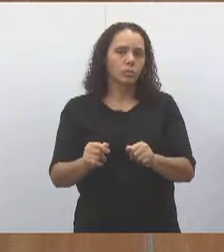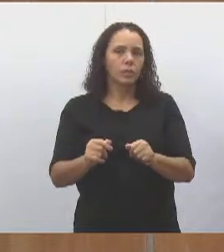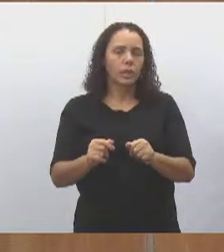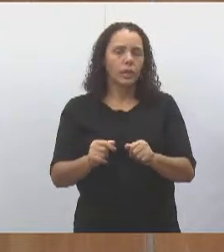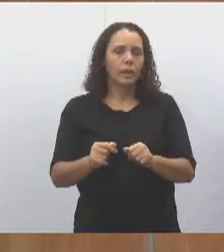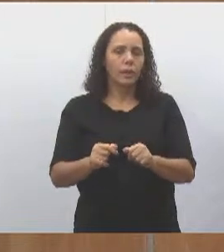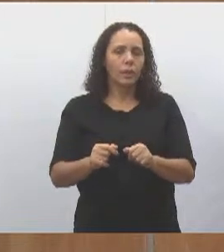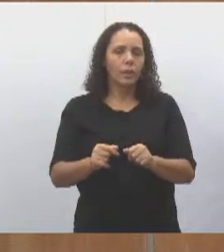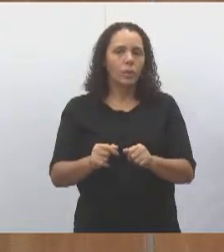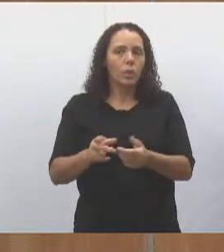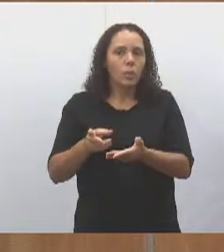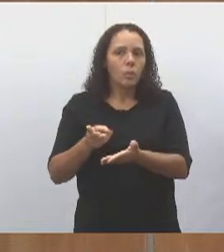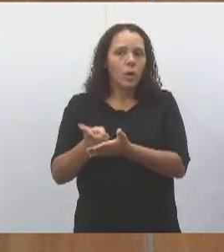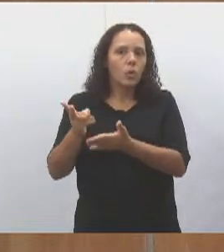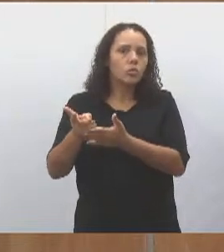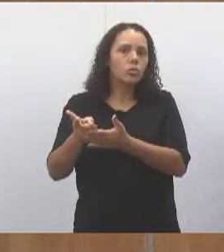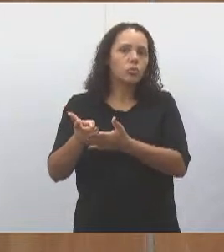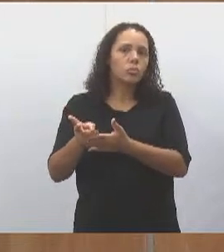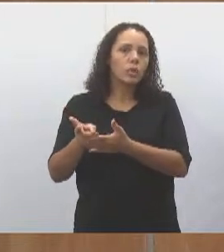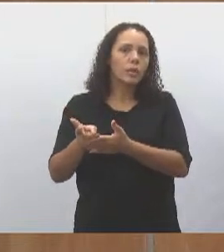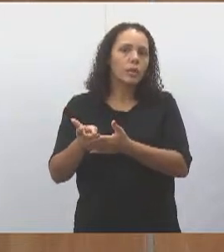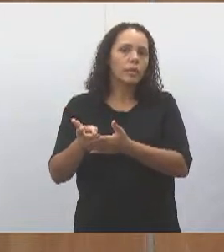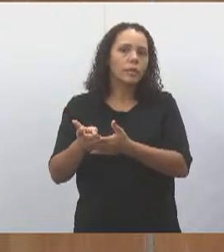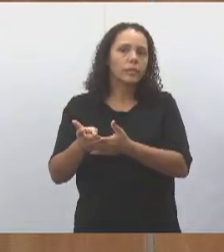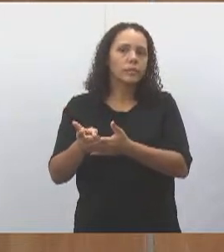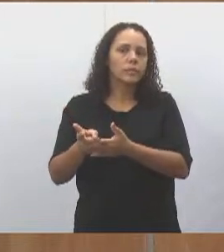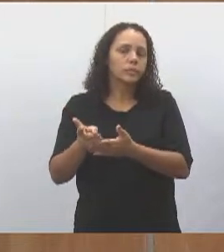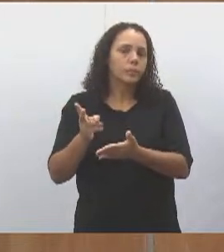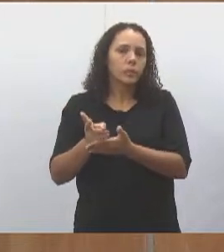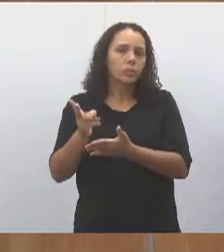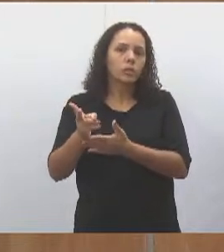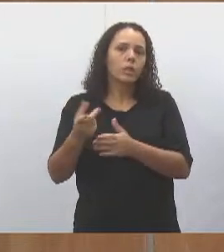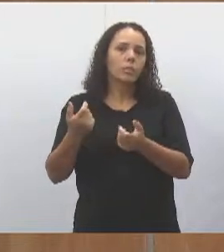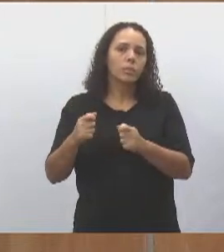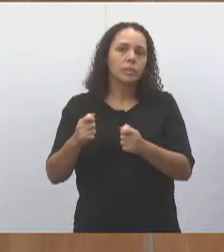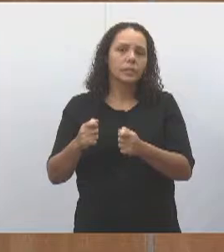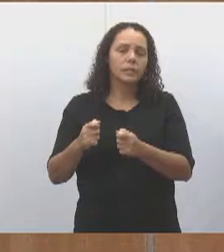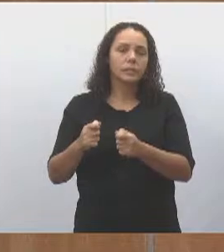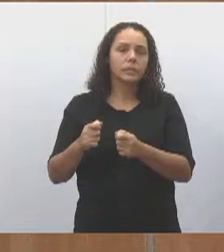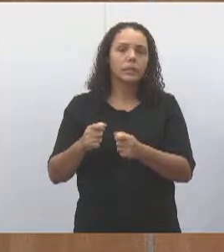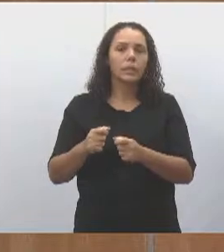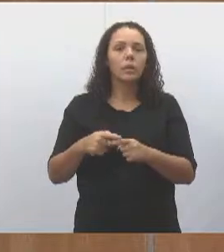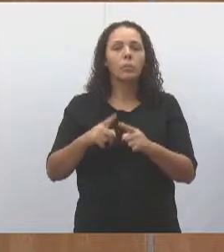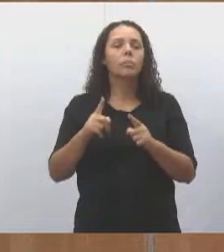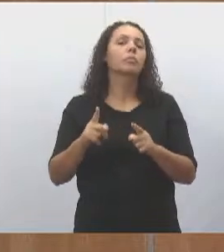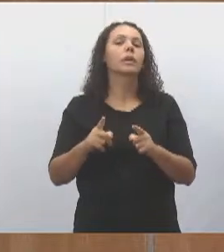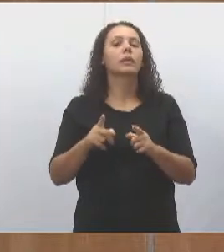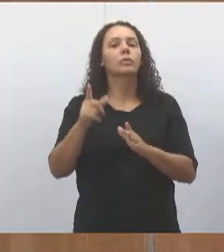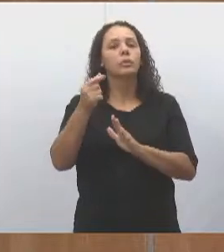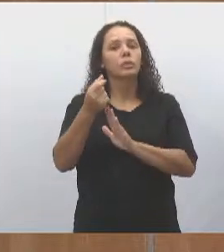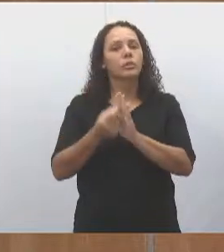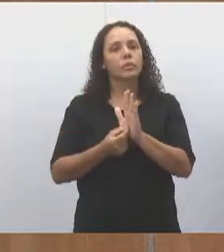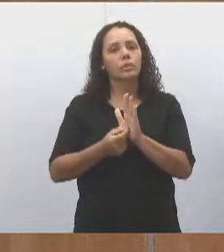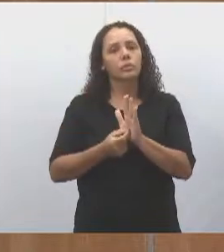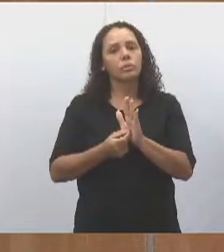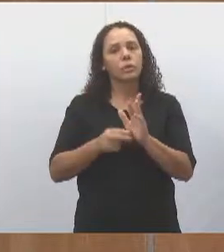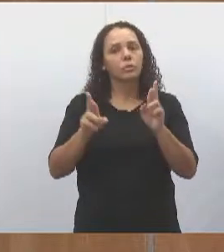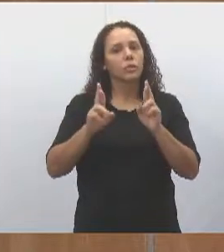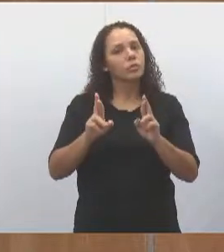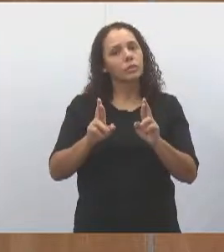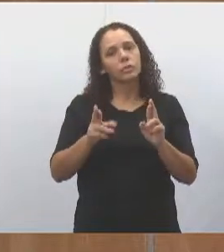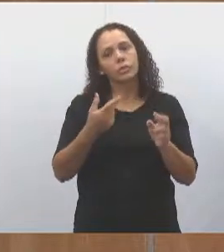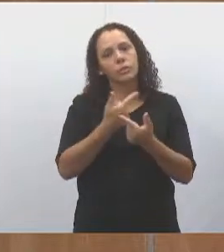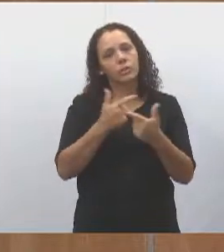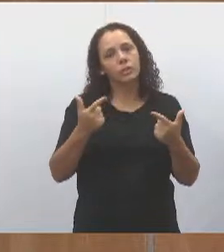para manter aquilo funcionando, o custeio é aquele. Realmente não está previsto nenhuma expansão, nenhum investimento. É só o custeio daquele